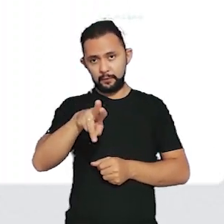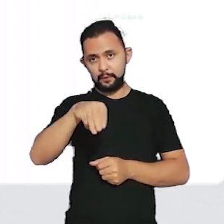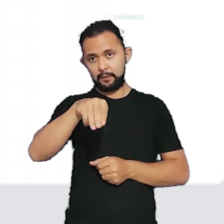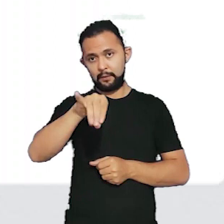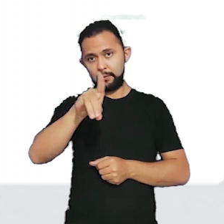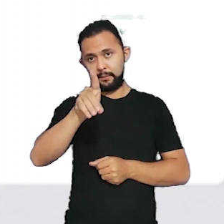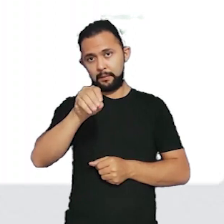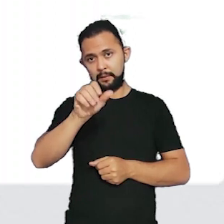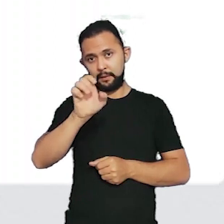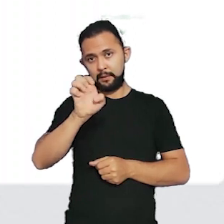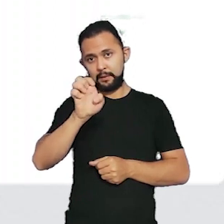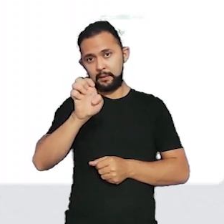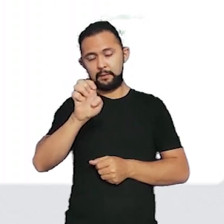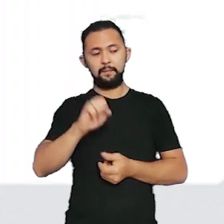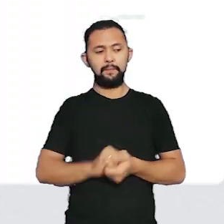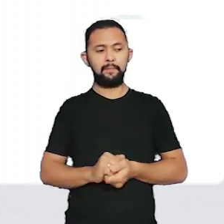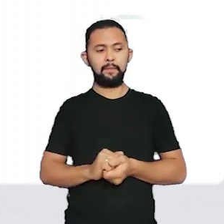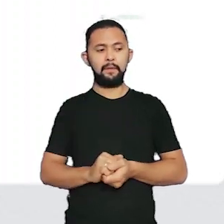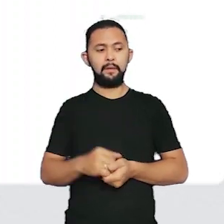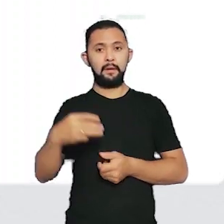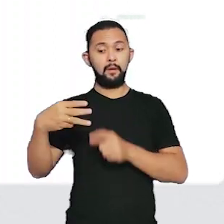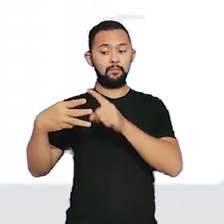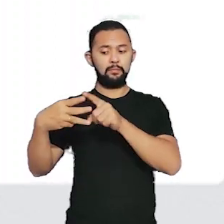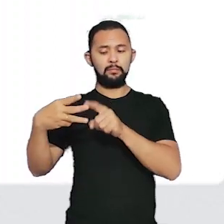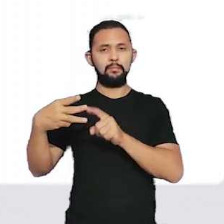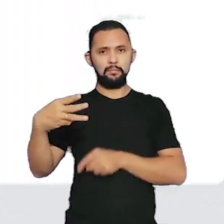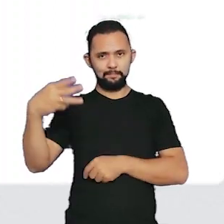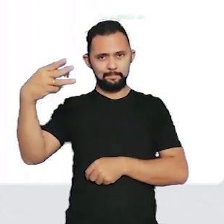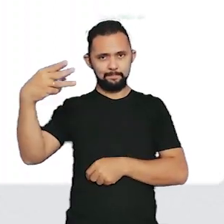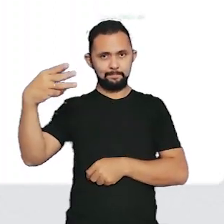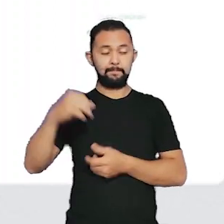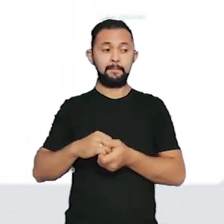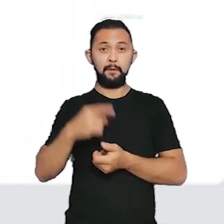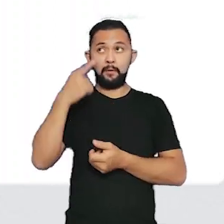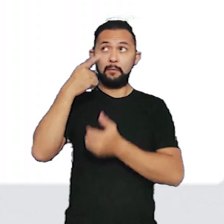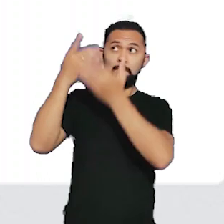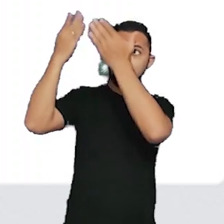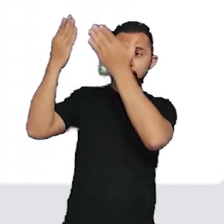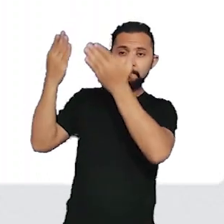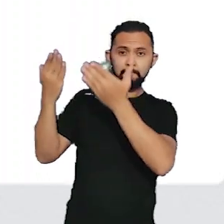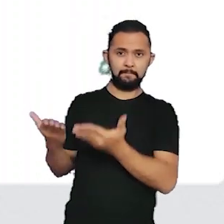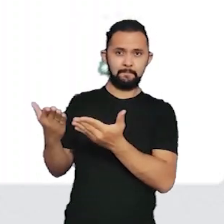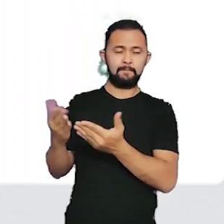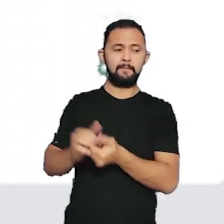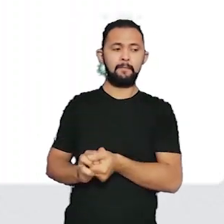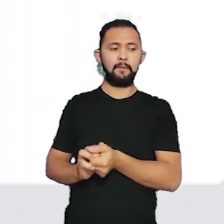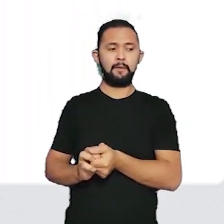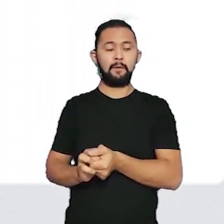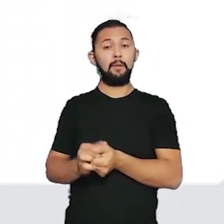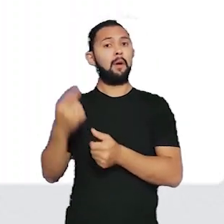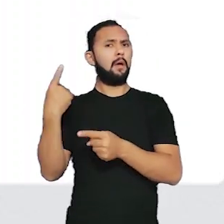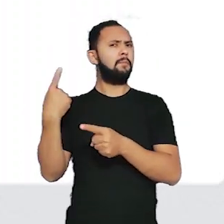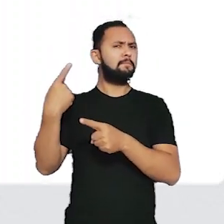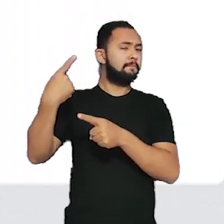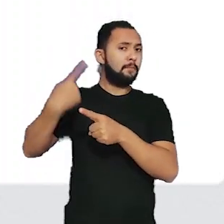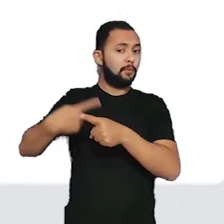é número 3. Como saía cedo, Michele sempre via o sol nascer. É por causa disso